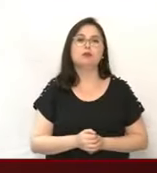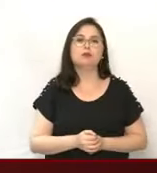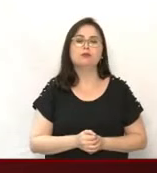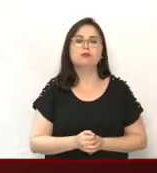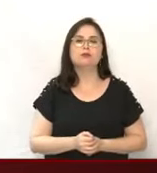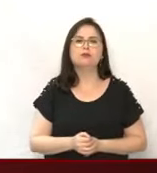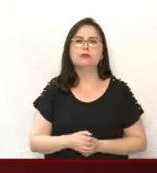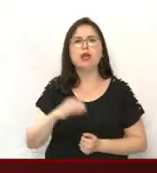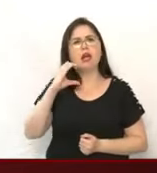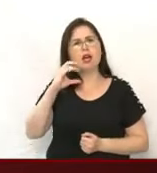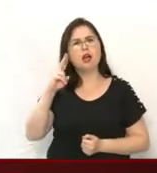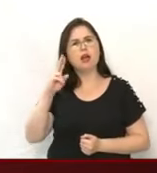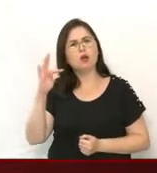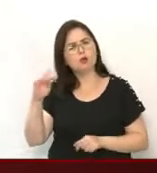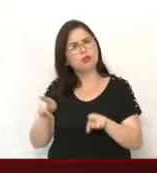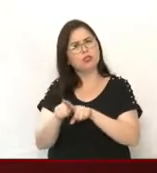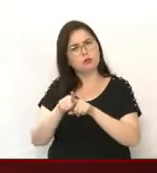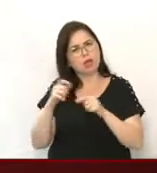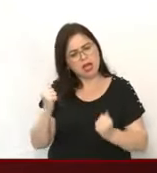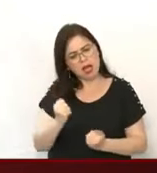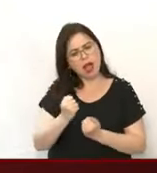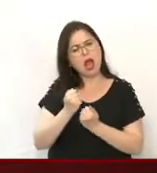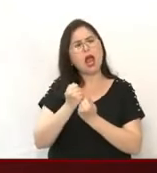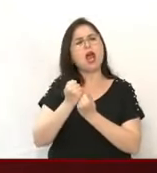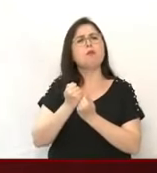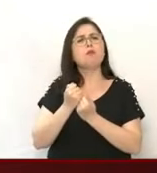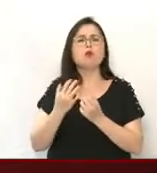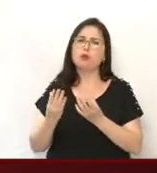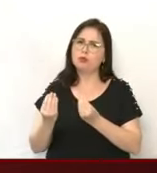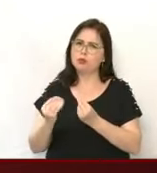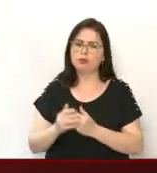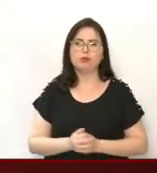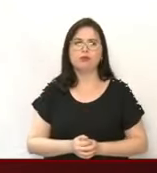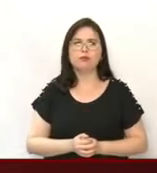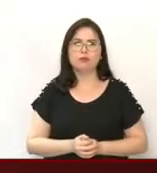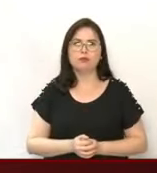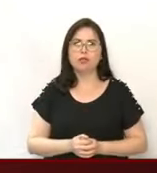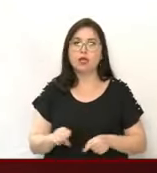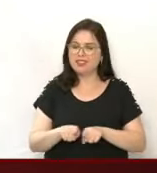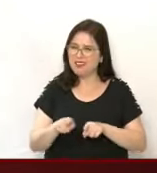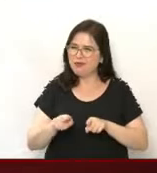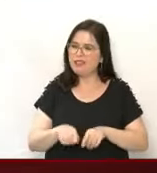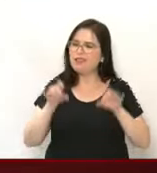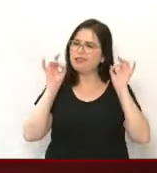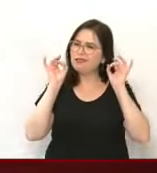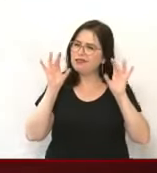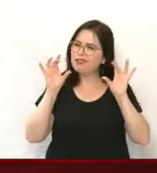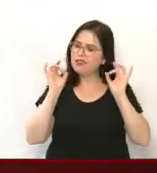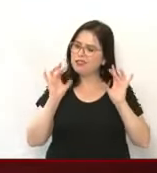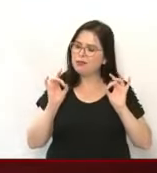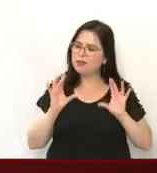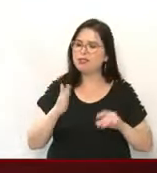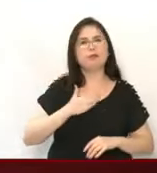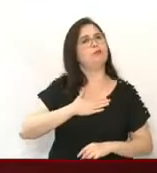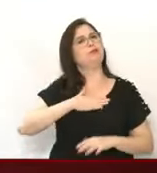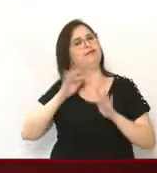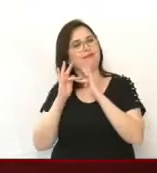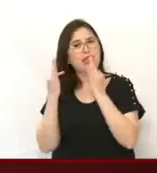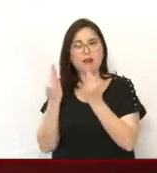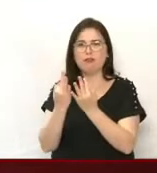muito nos apoiou, mas em especial a minha família, meu pai, que muito me